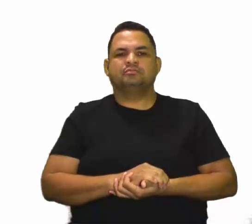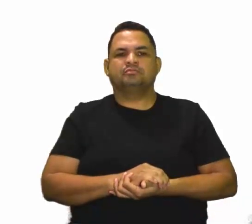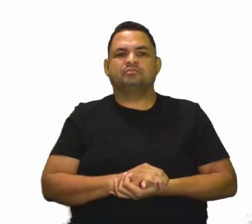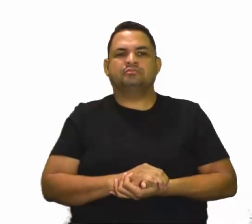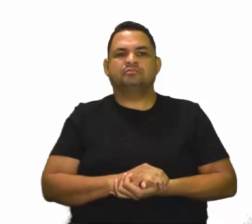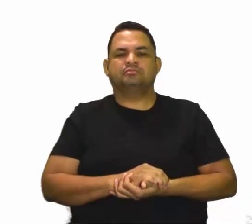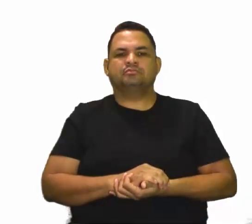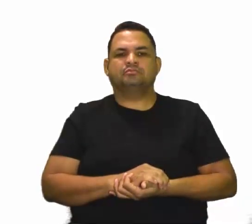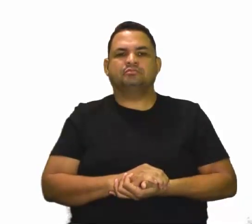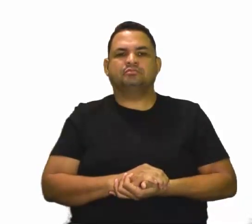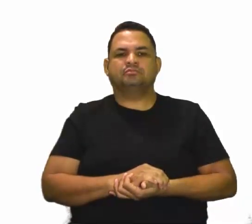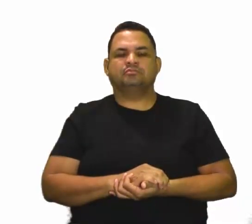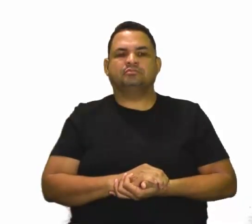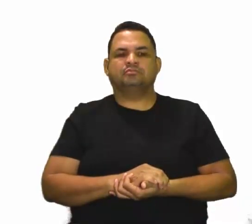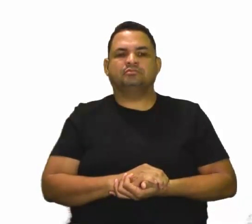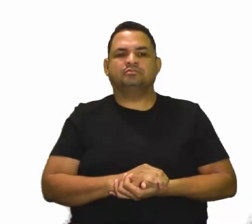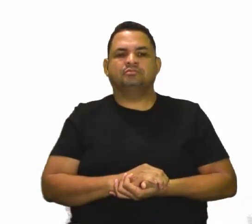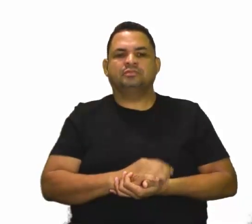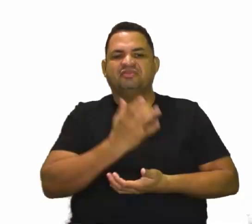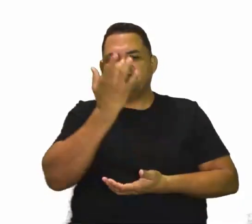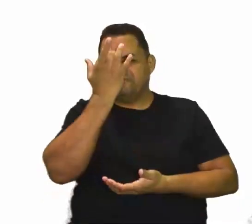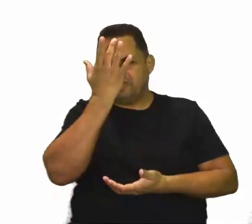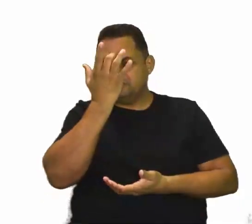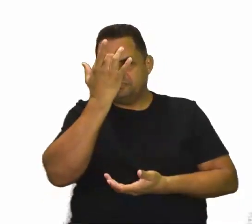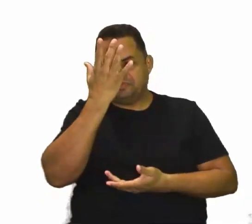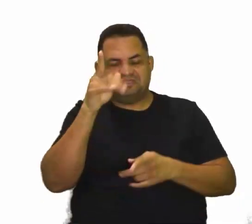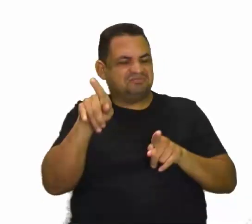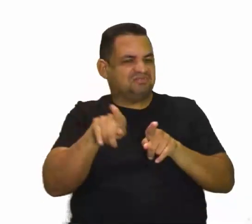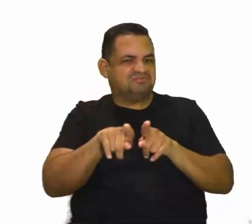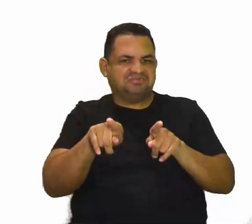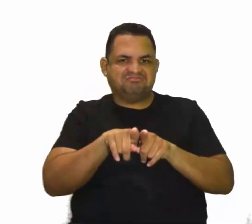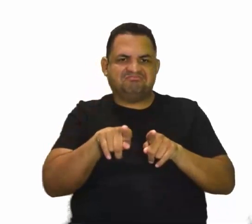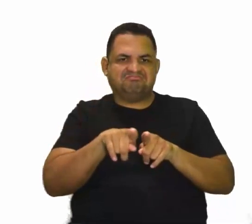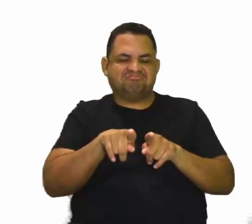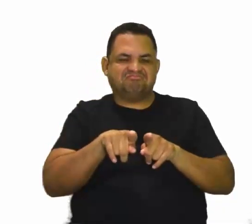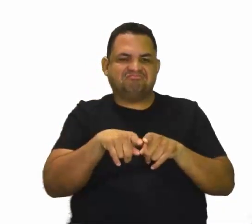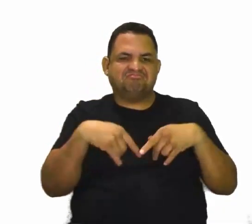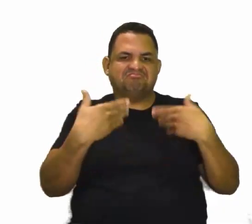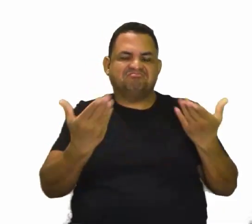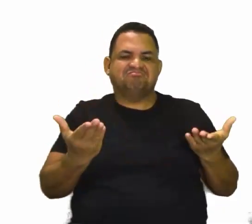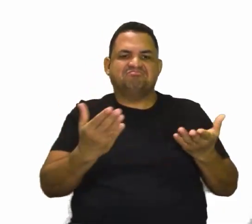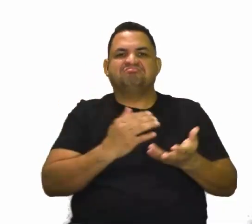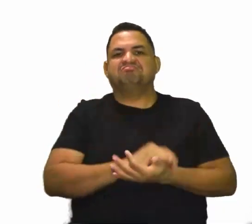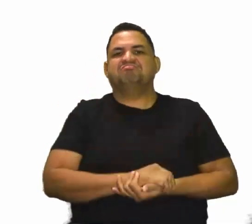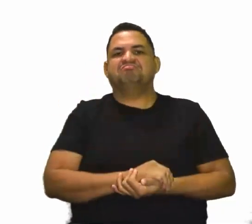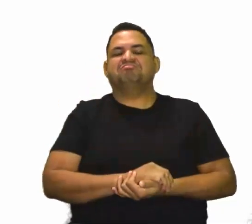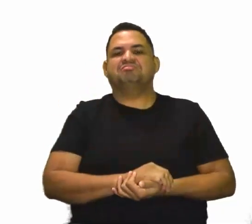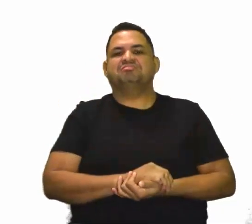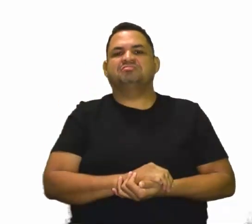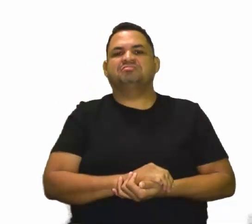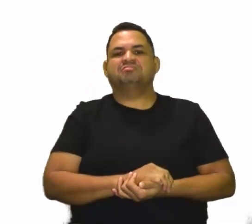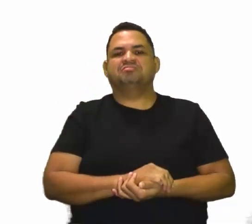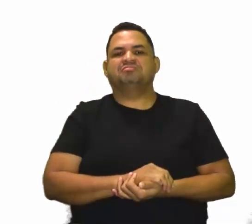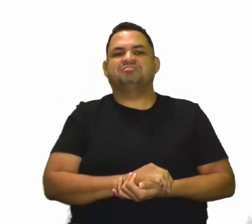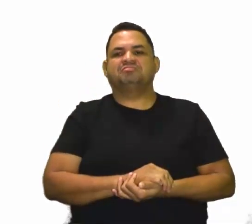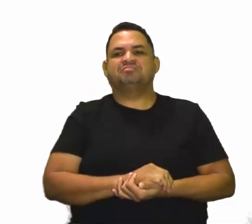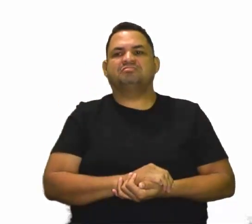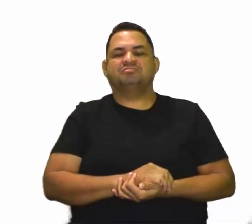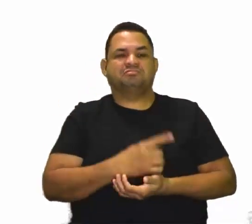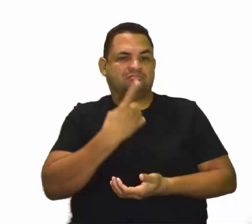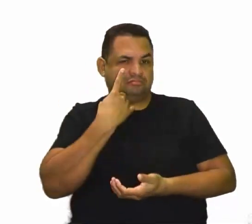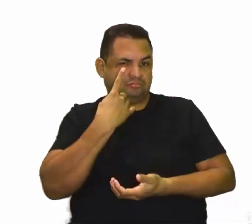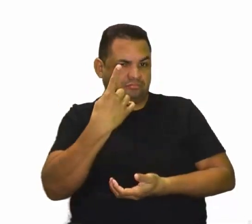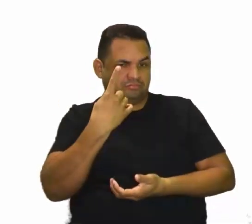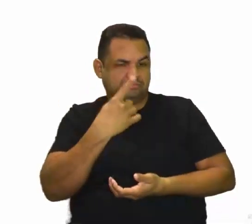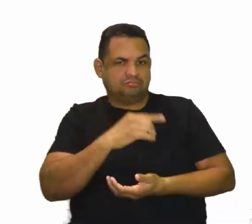A segunda questão é outra mamão com açúcar para vocês aí. Fácil, fácil, fácil. Vocês vão